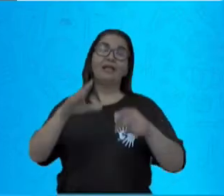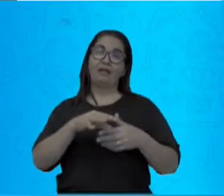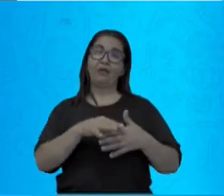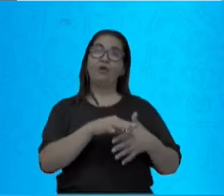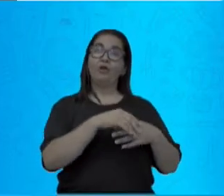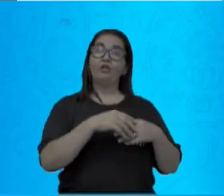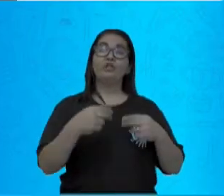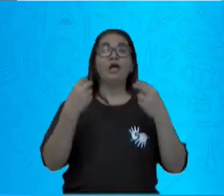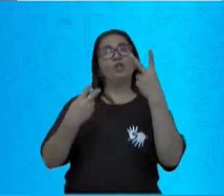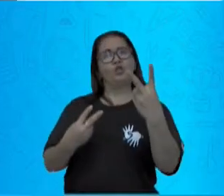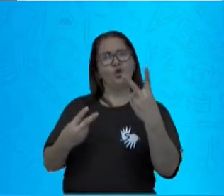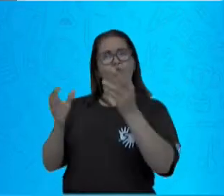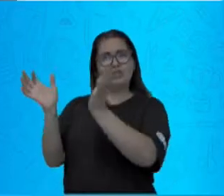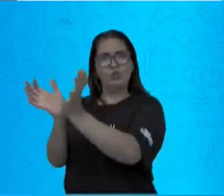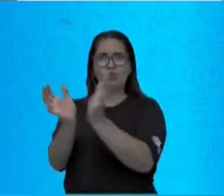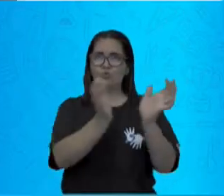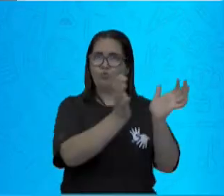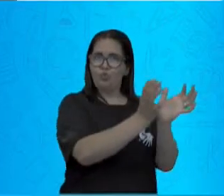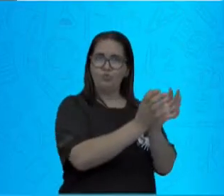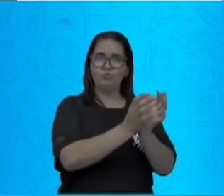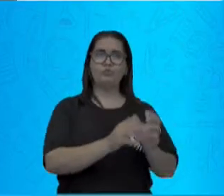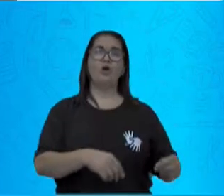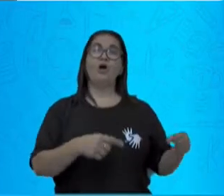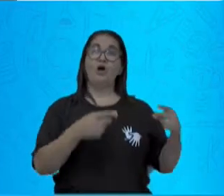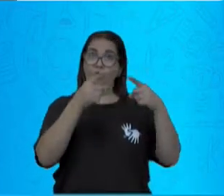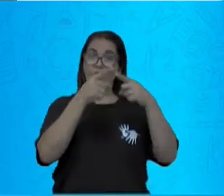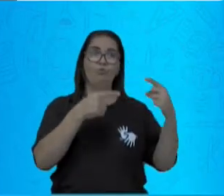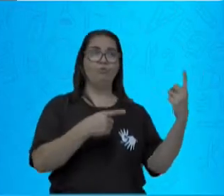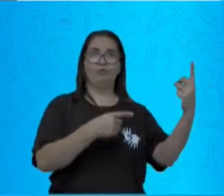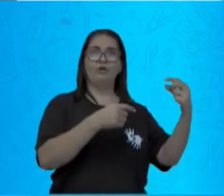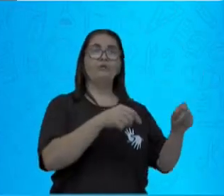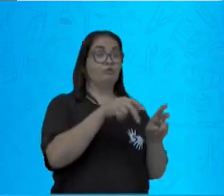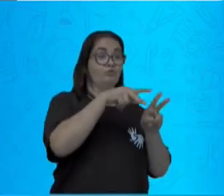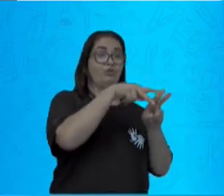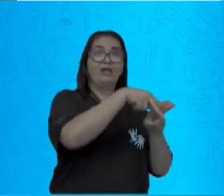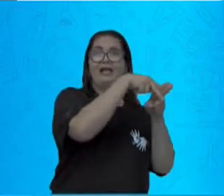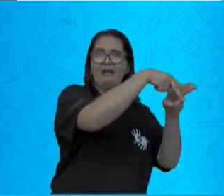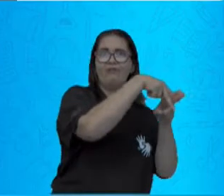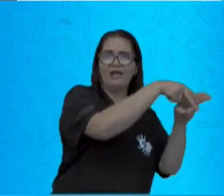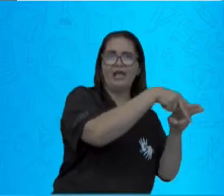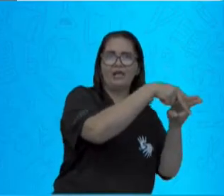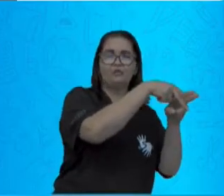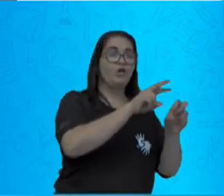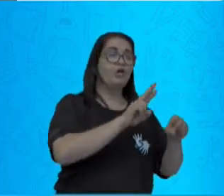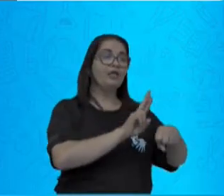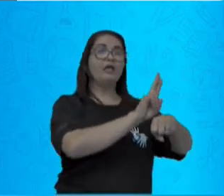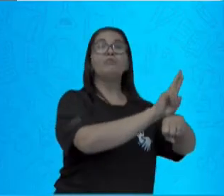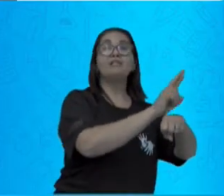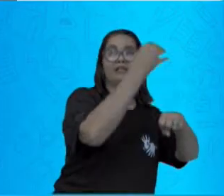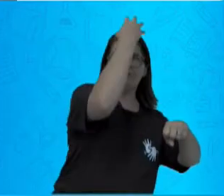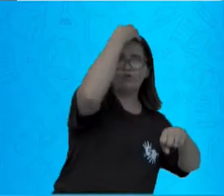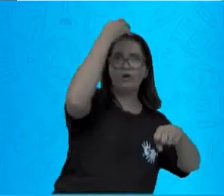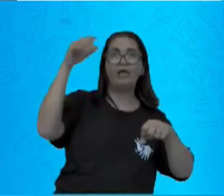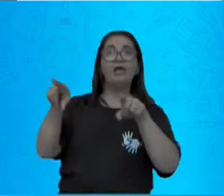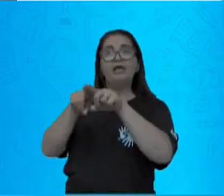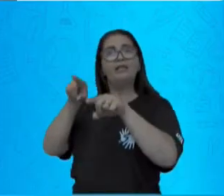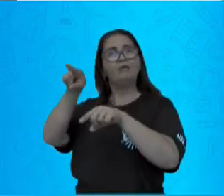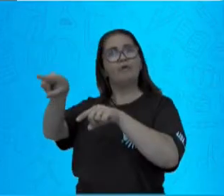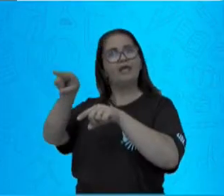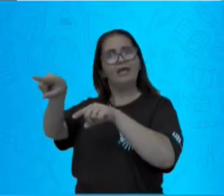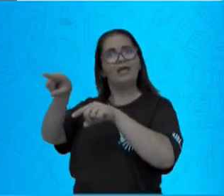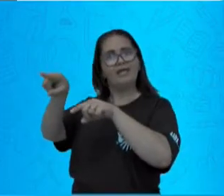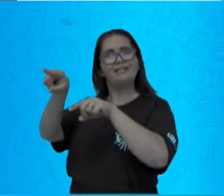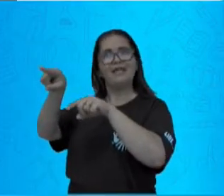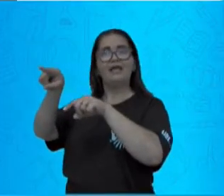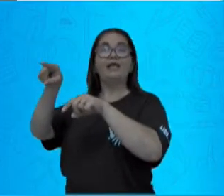era representada pelos cavalheiros, representantes do rei, versus cabeças redondas,